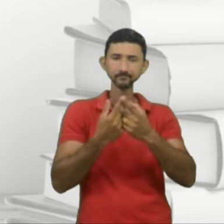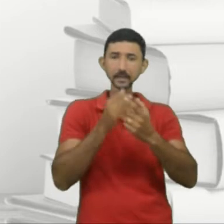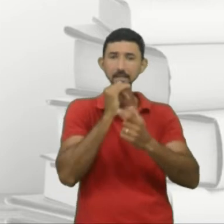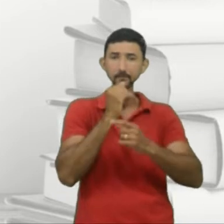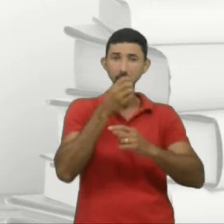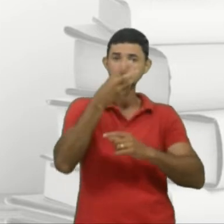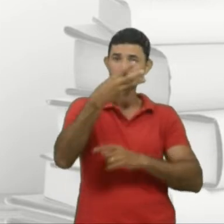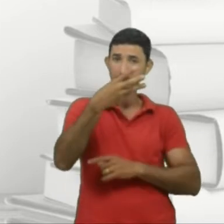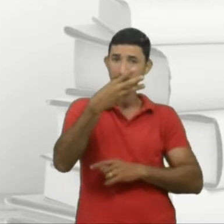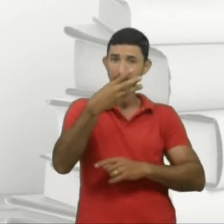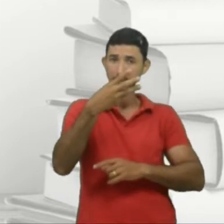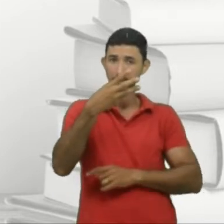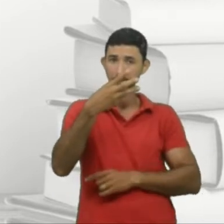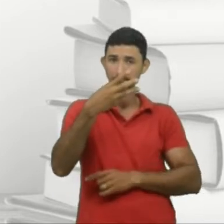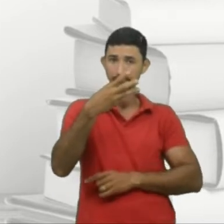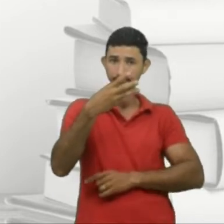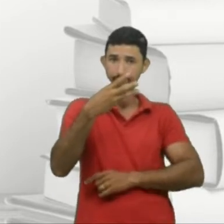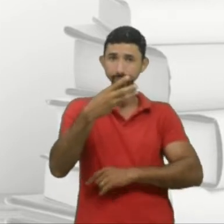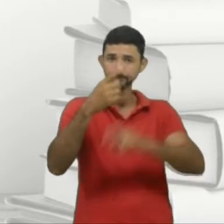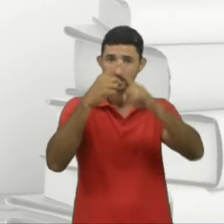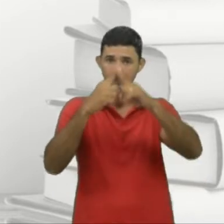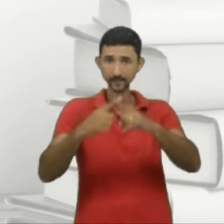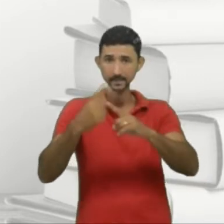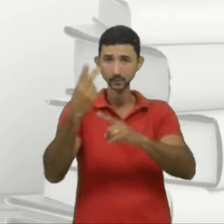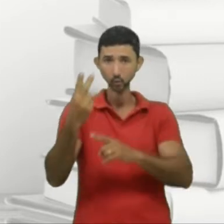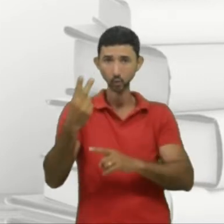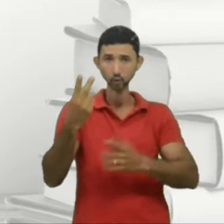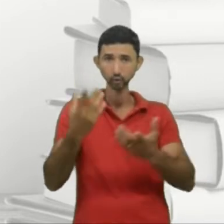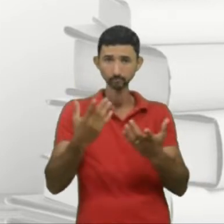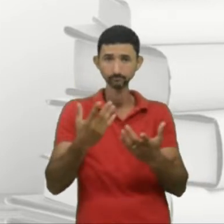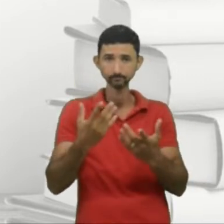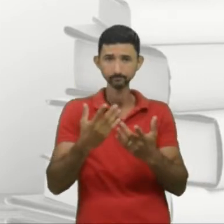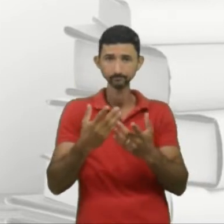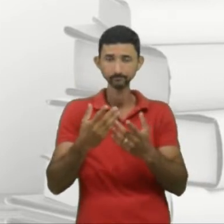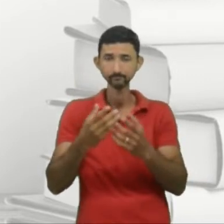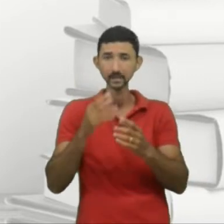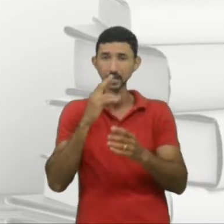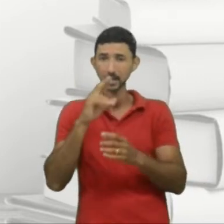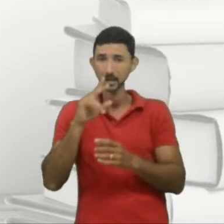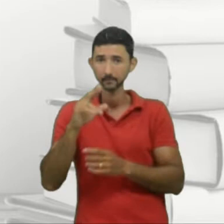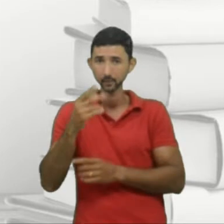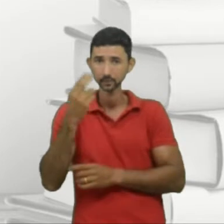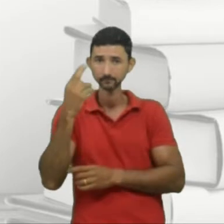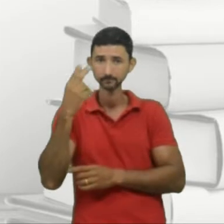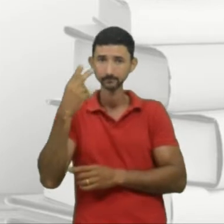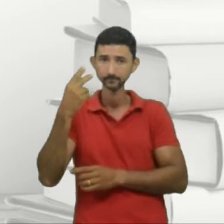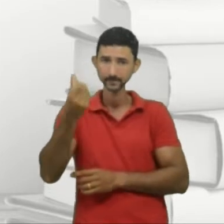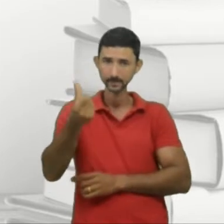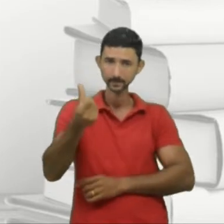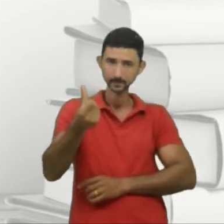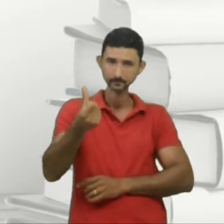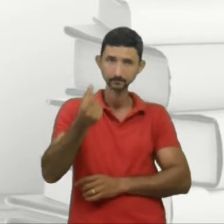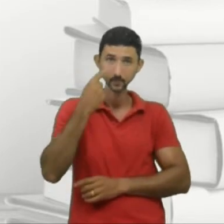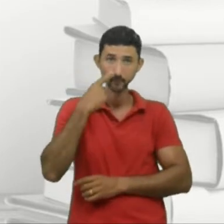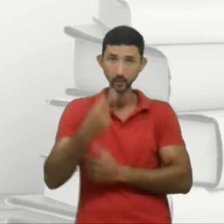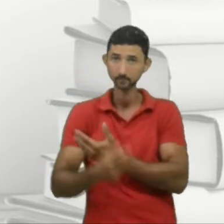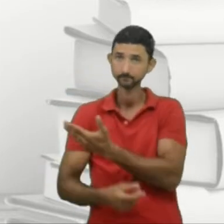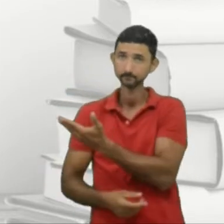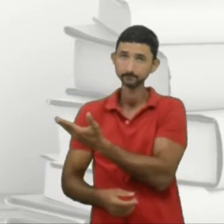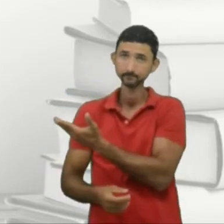3, certo? Vezes 2, que vai dar 6. Observando o diagrama a